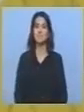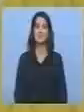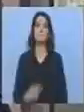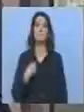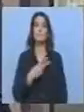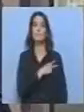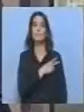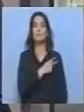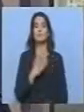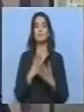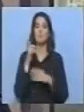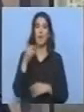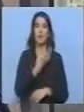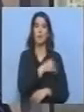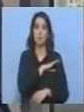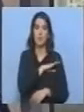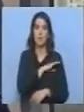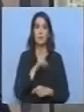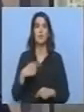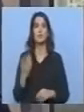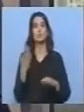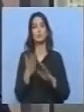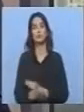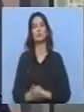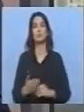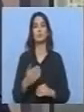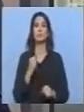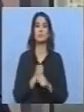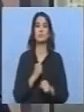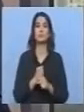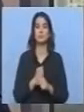Fiz a universidade em Coimbra e depois entrei na carreira académica.